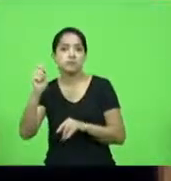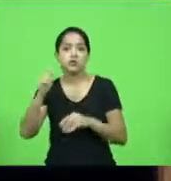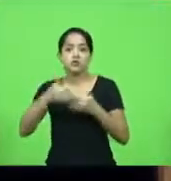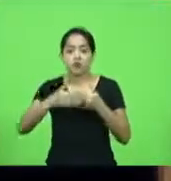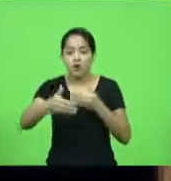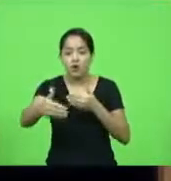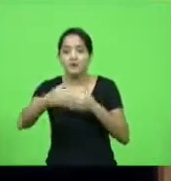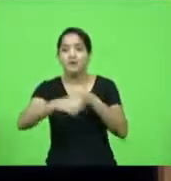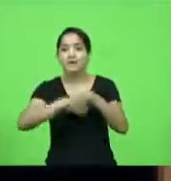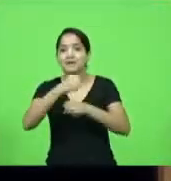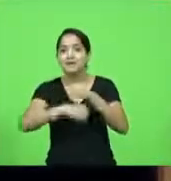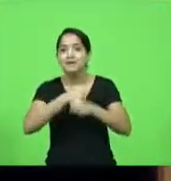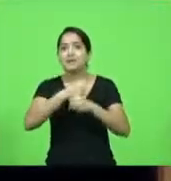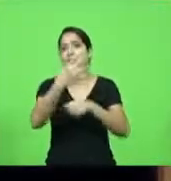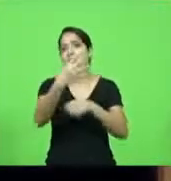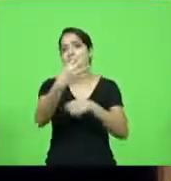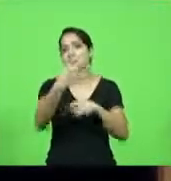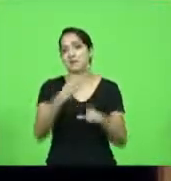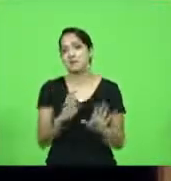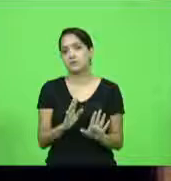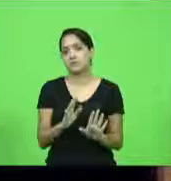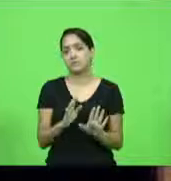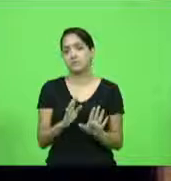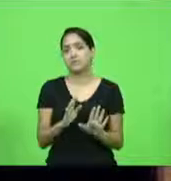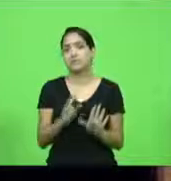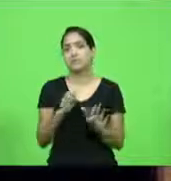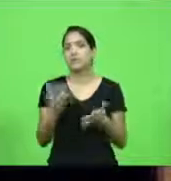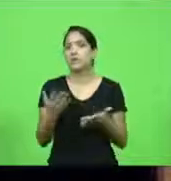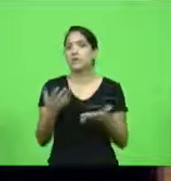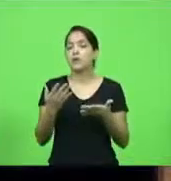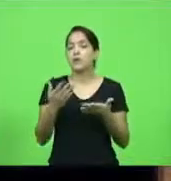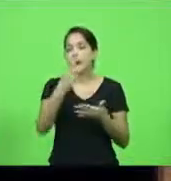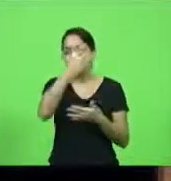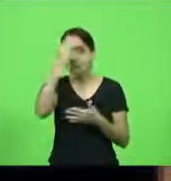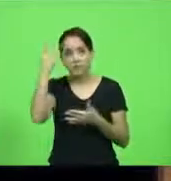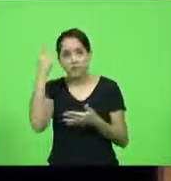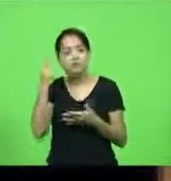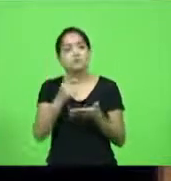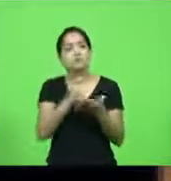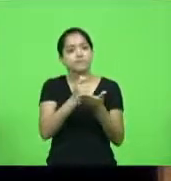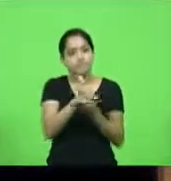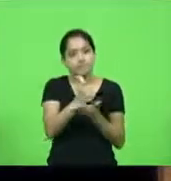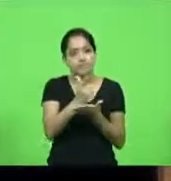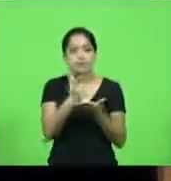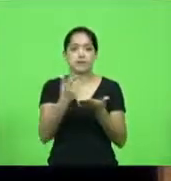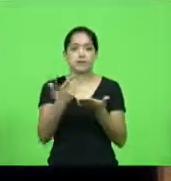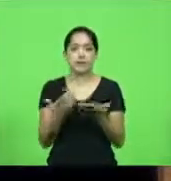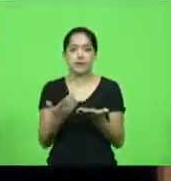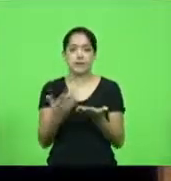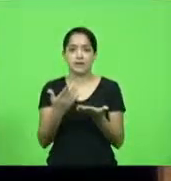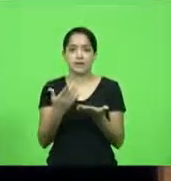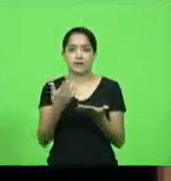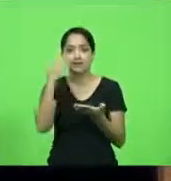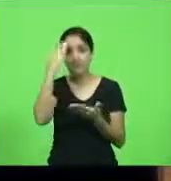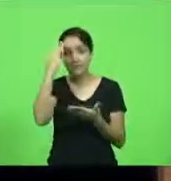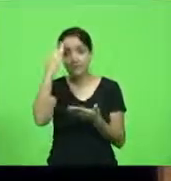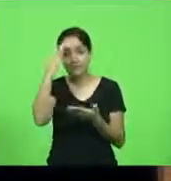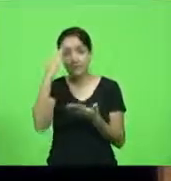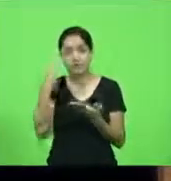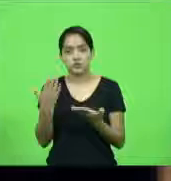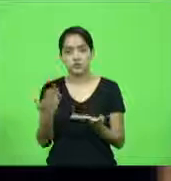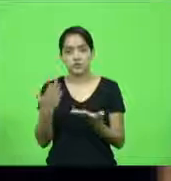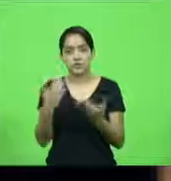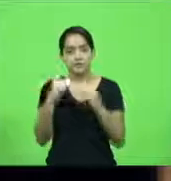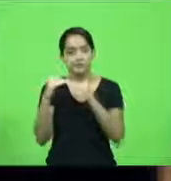4 anos... Só daqui 4 anos. Então, as pessoas vão pagar. E nós precisamos ter esse entendimento que é